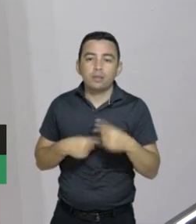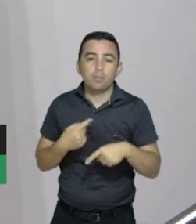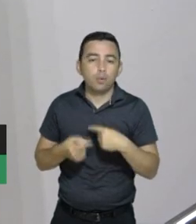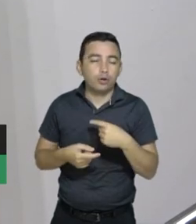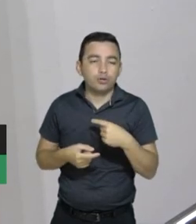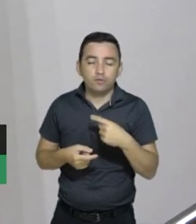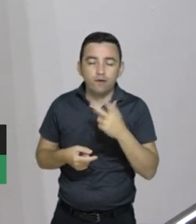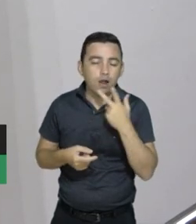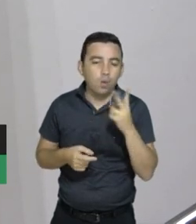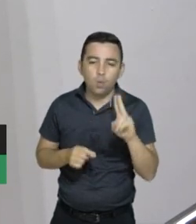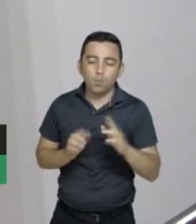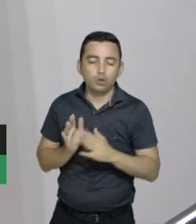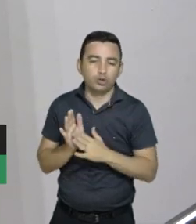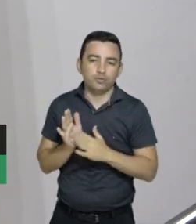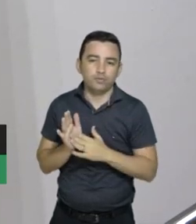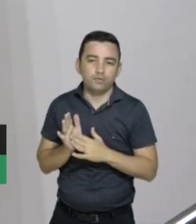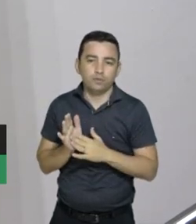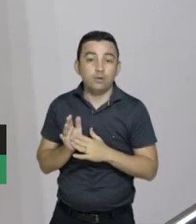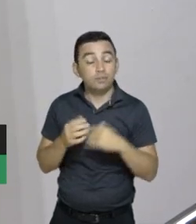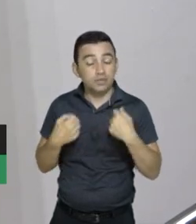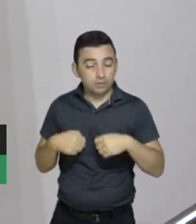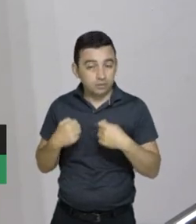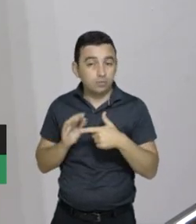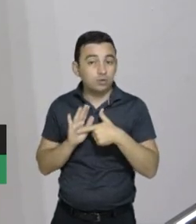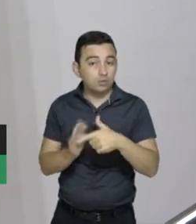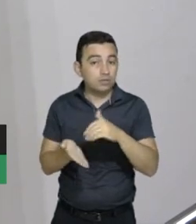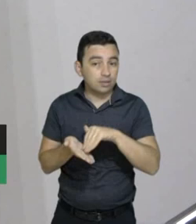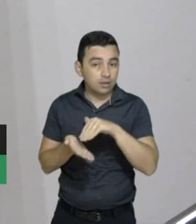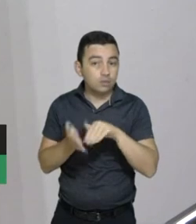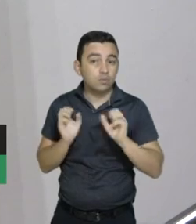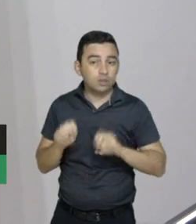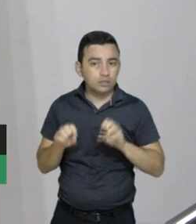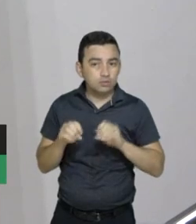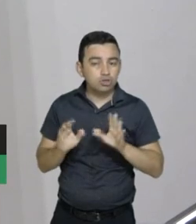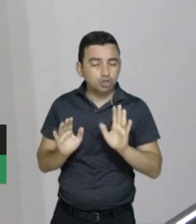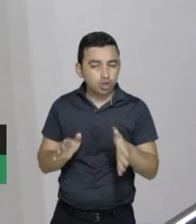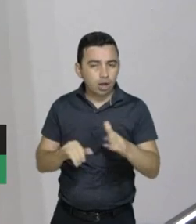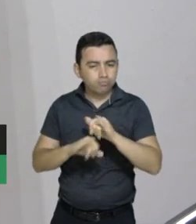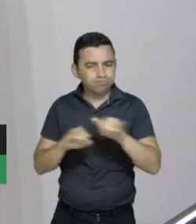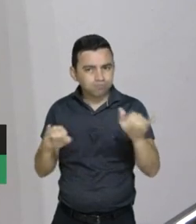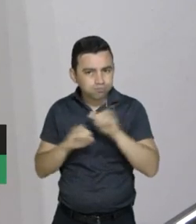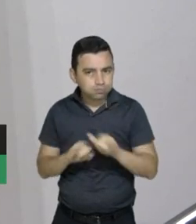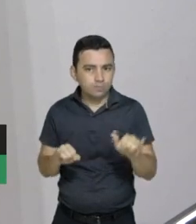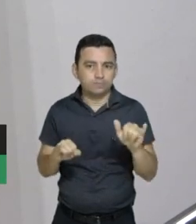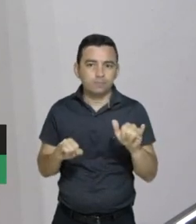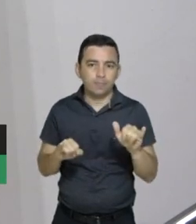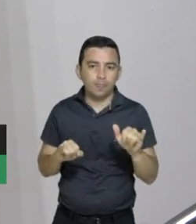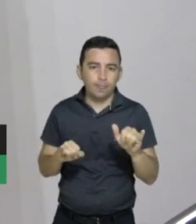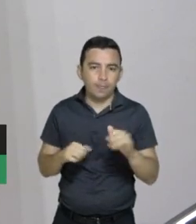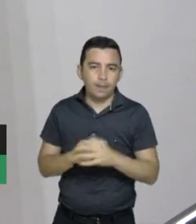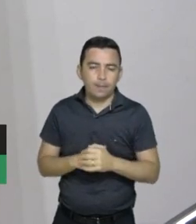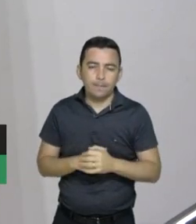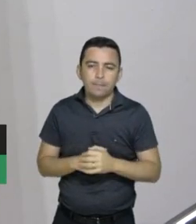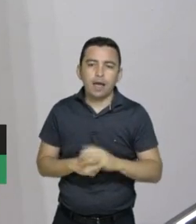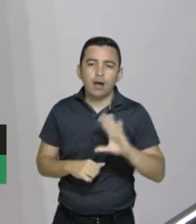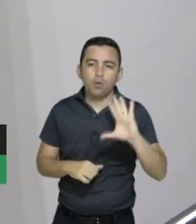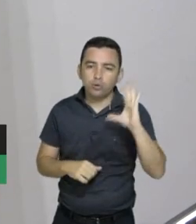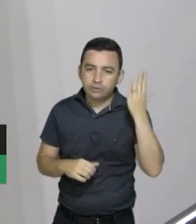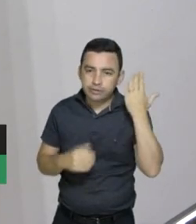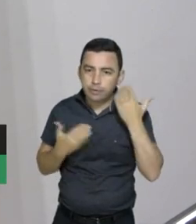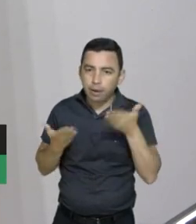então o motivo tá aqui eu secretário de educação já colocou para imprensa já trouxe à tona O que foi colocado